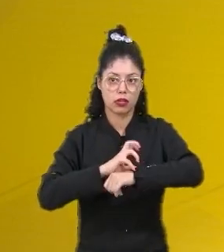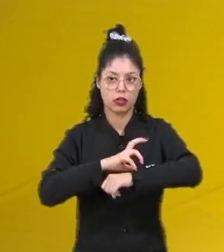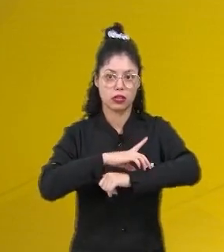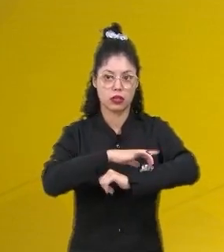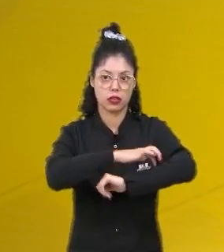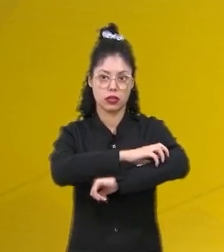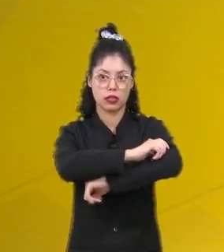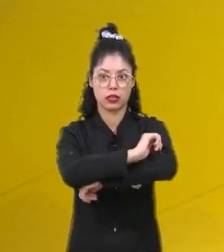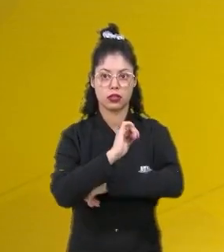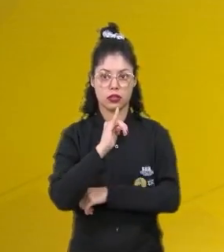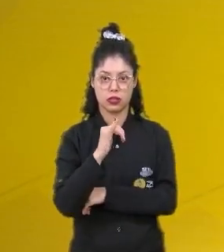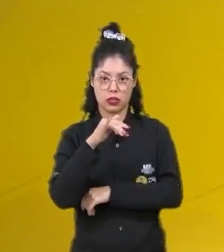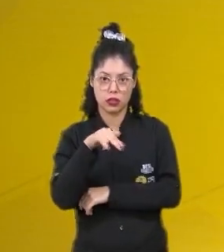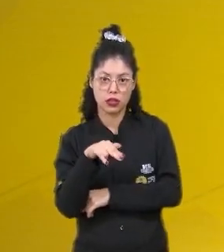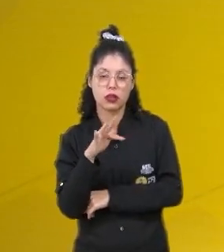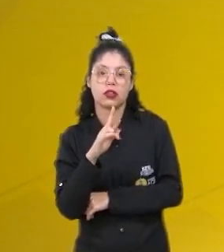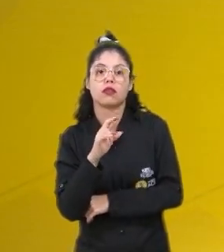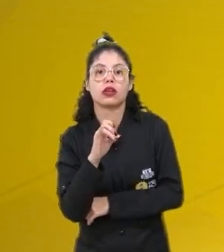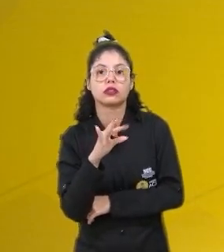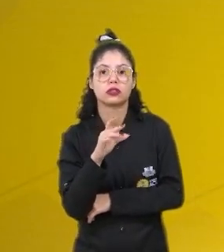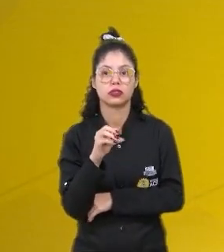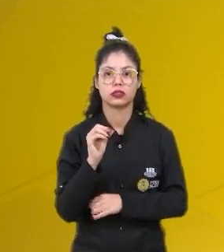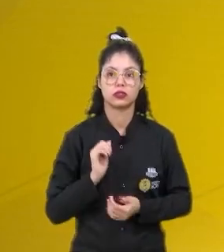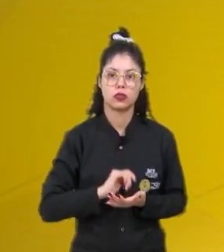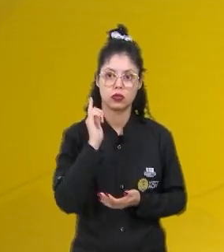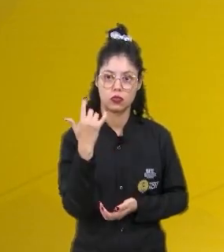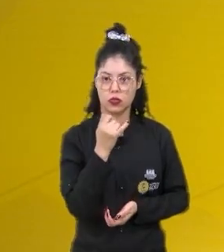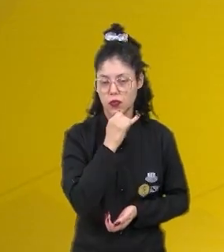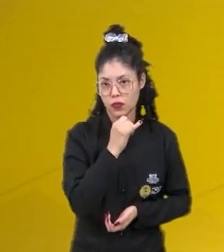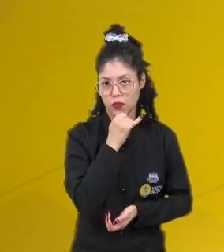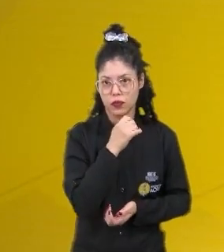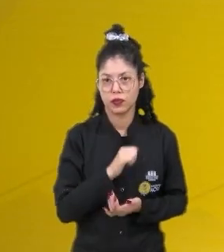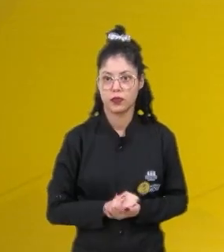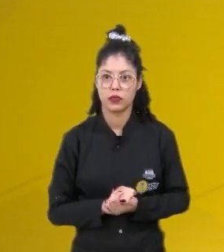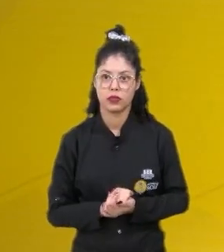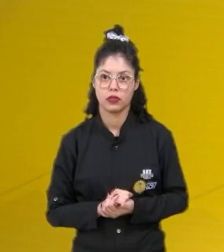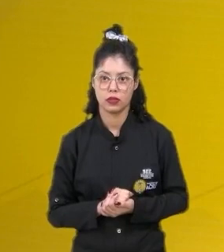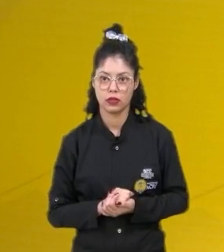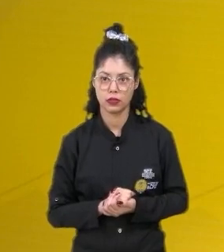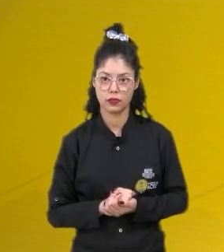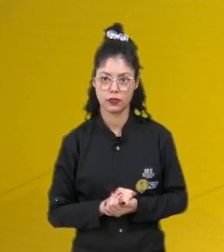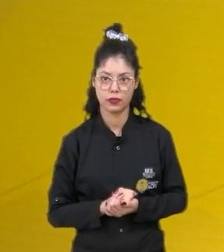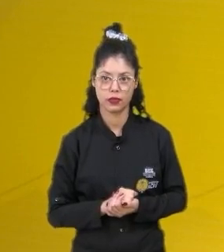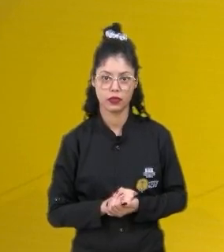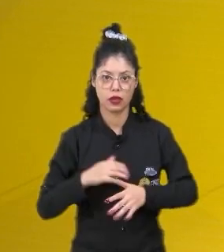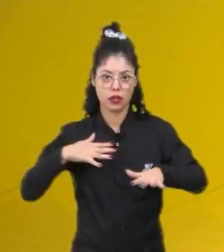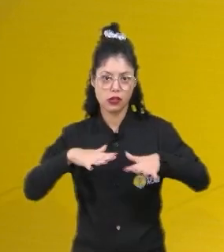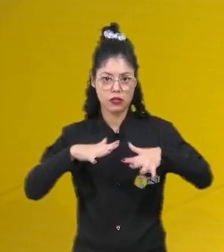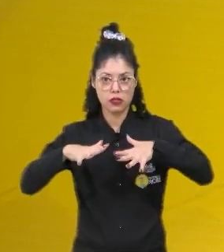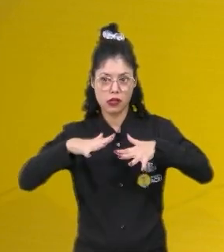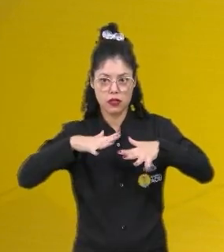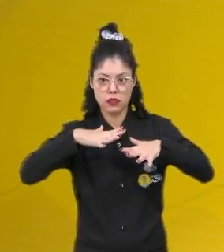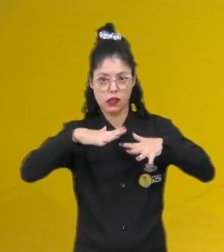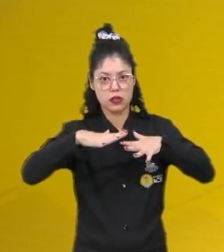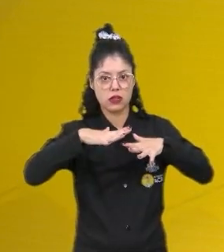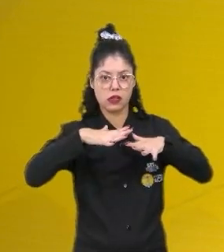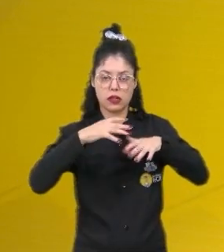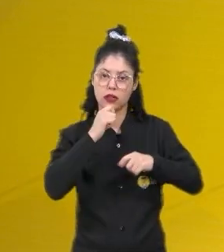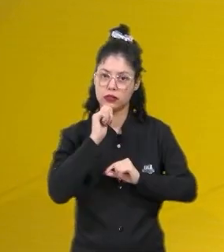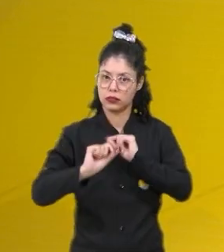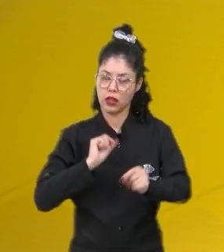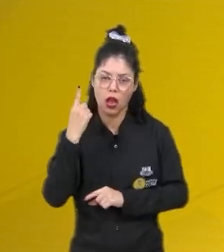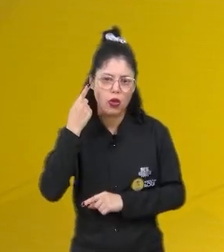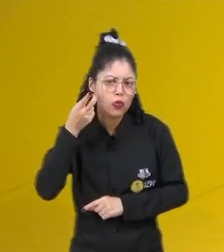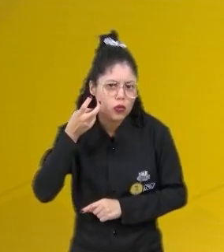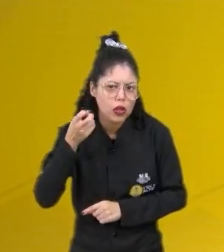ele é um som infrassônico. Um outro exemplo de um som infrassônico, por exemplo, o terremoto. Você consegue ouvir